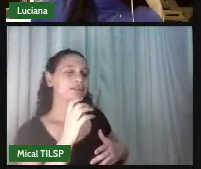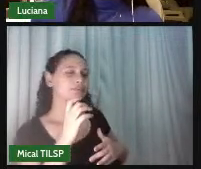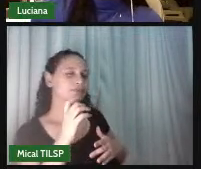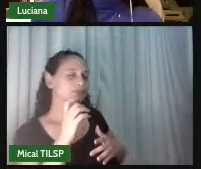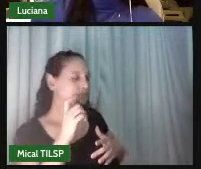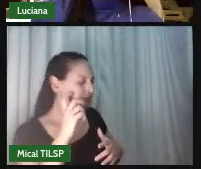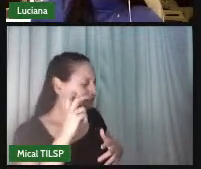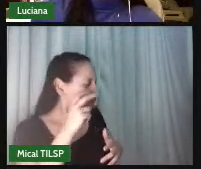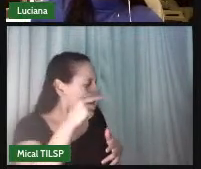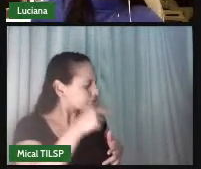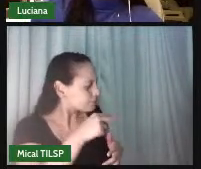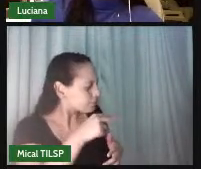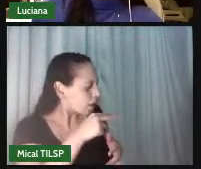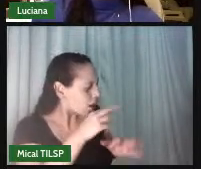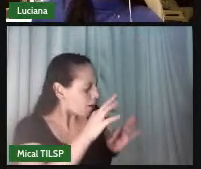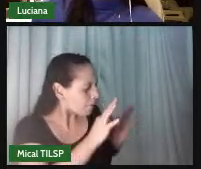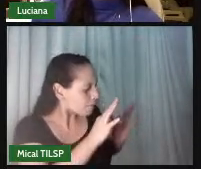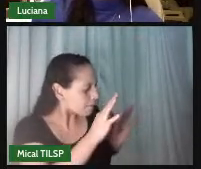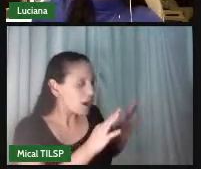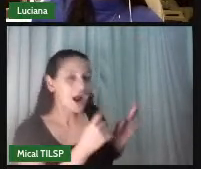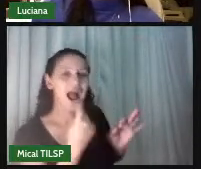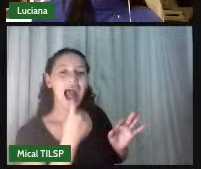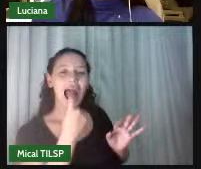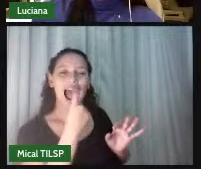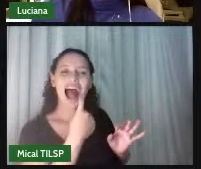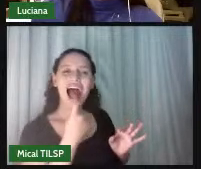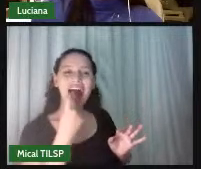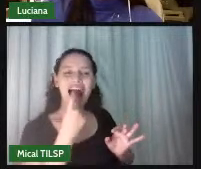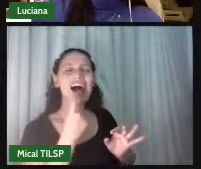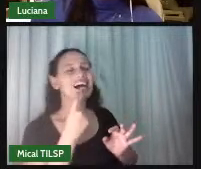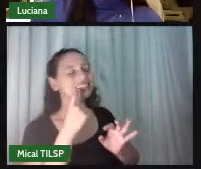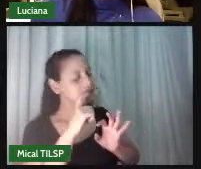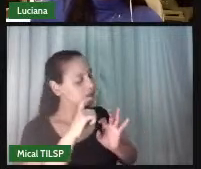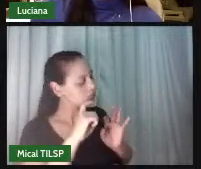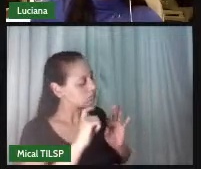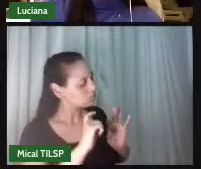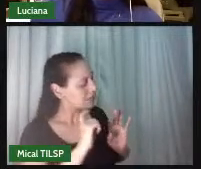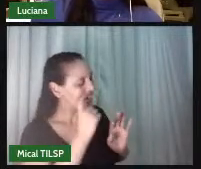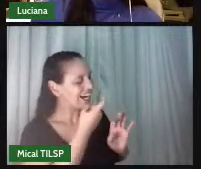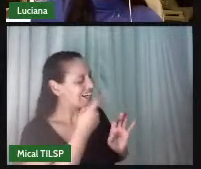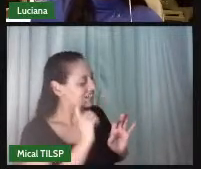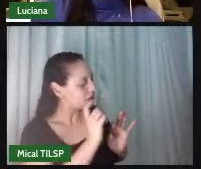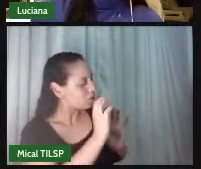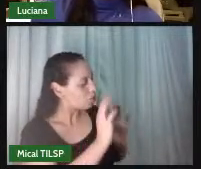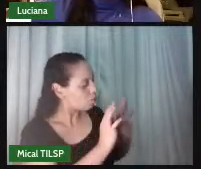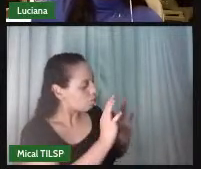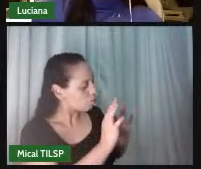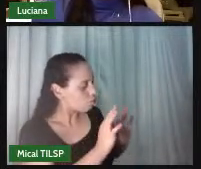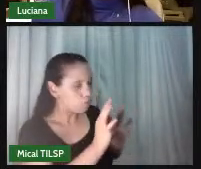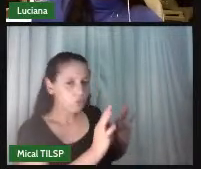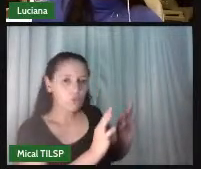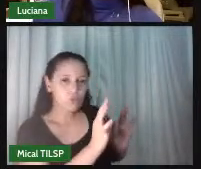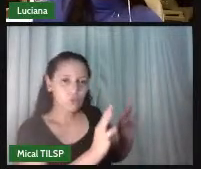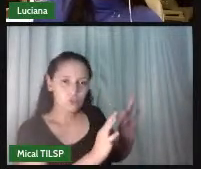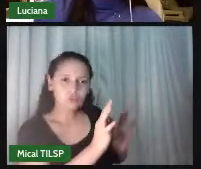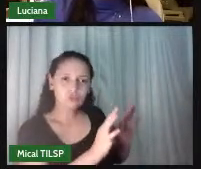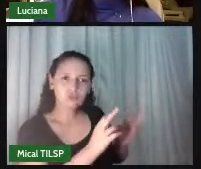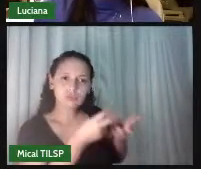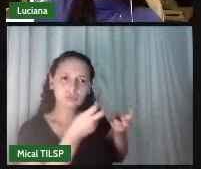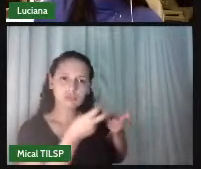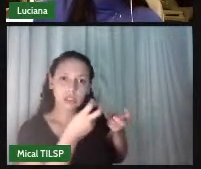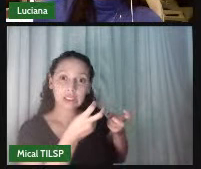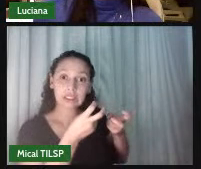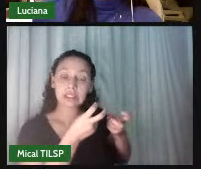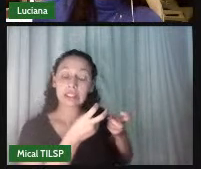Ele fez na sua avaliação, constatou a necessidade do 47, foi o julgamento inicial dele. Acontece